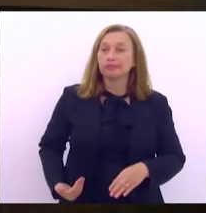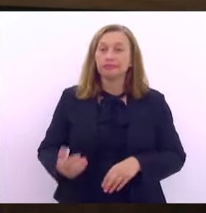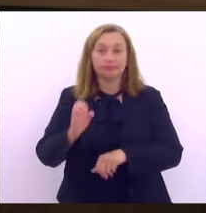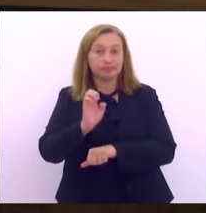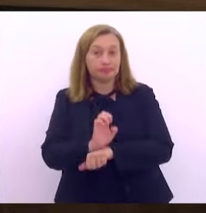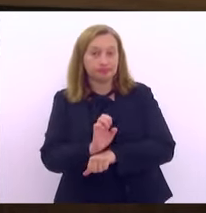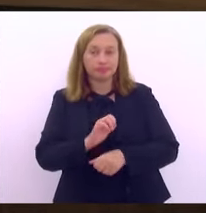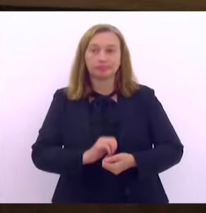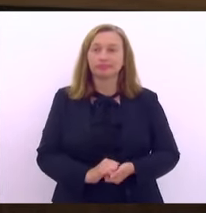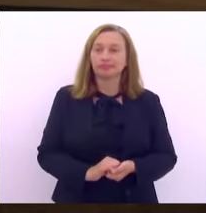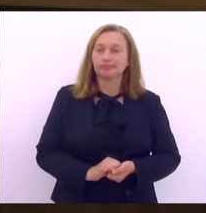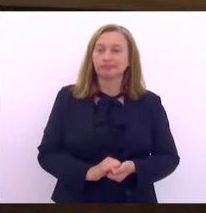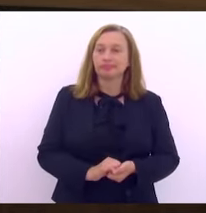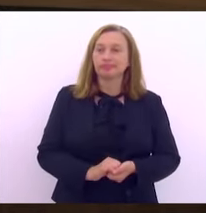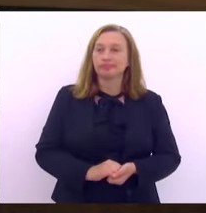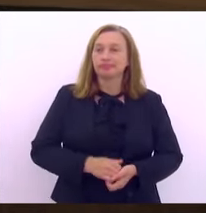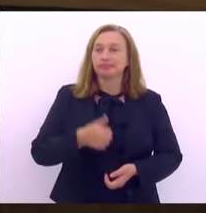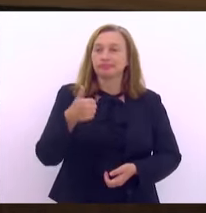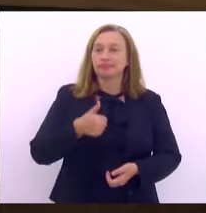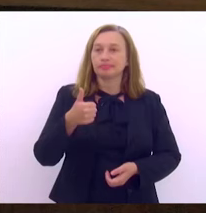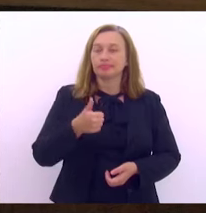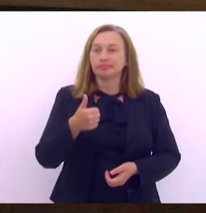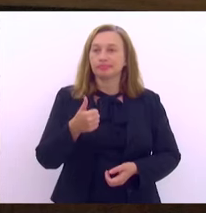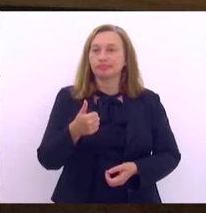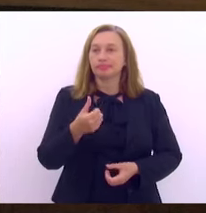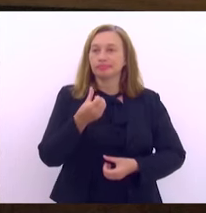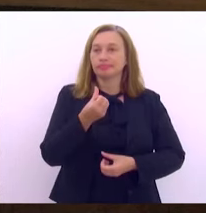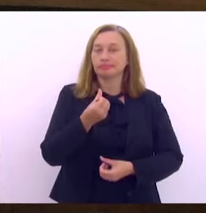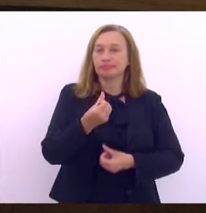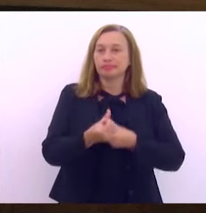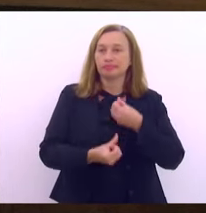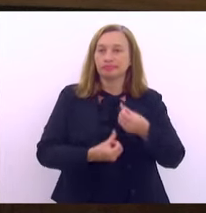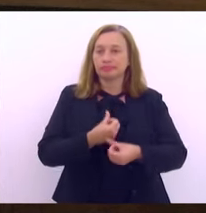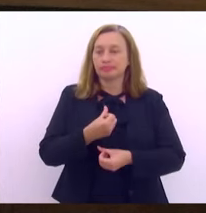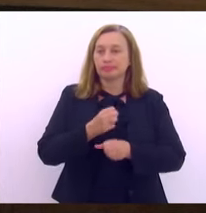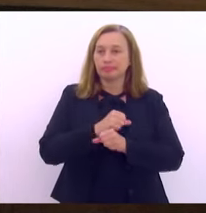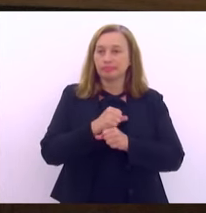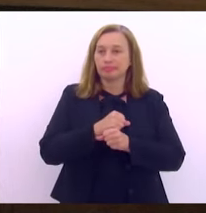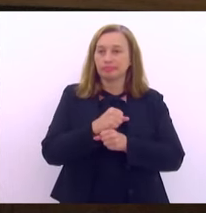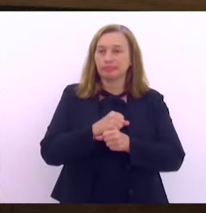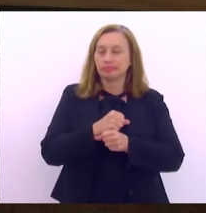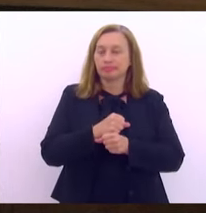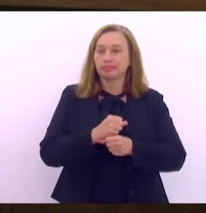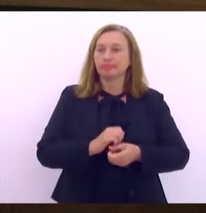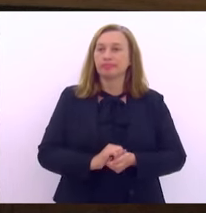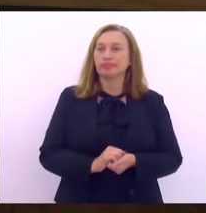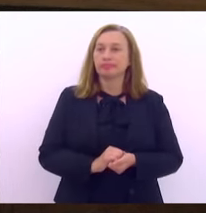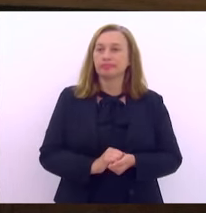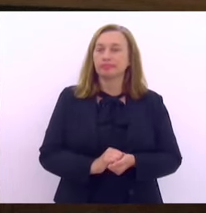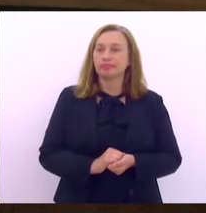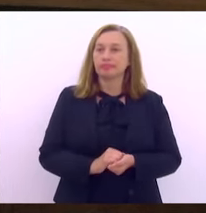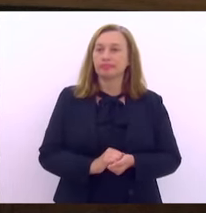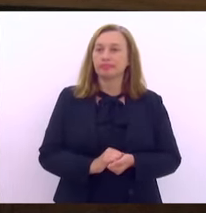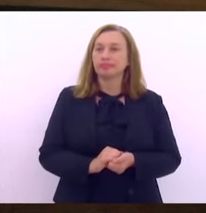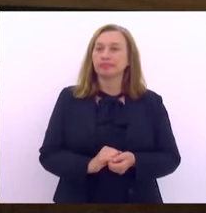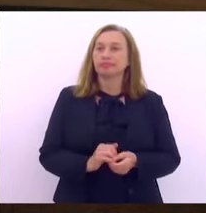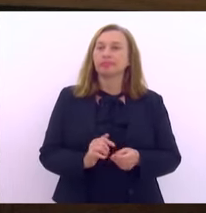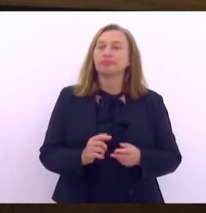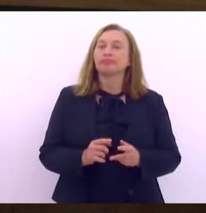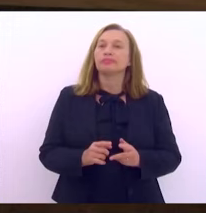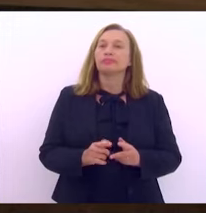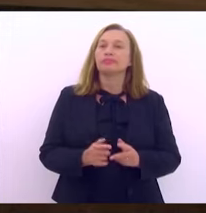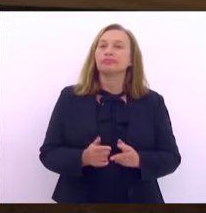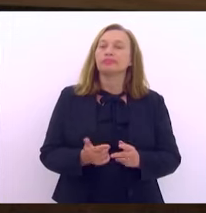Estado, no primeiro semestre deste ano, revogou o Supera